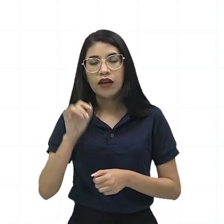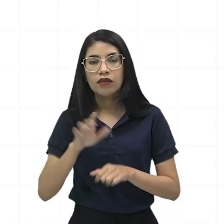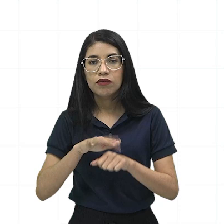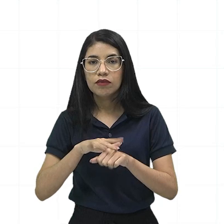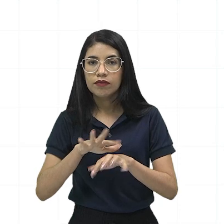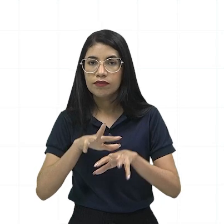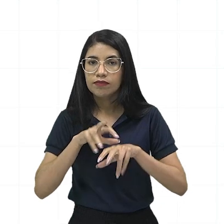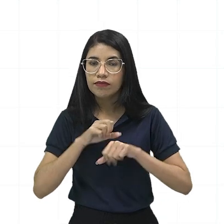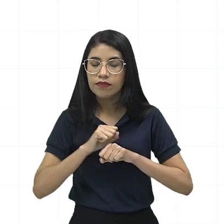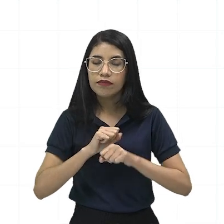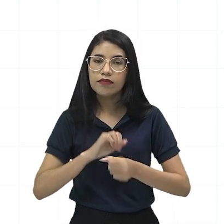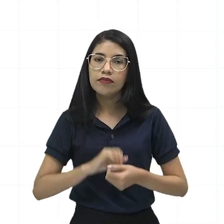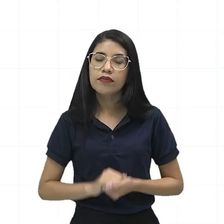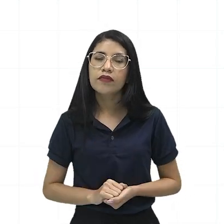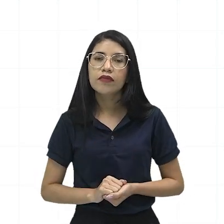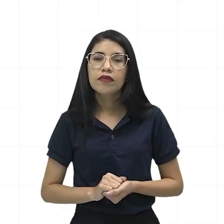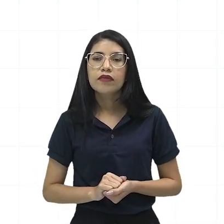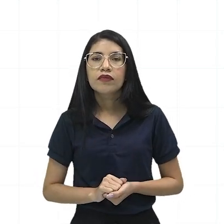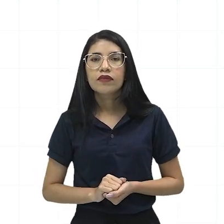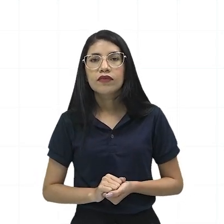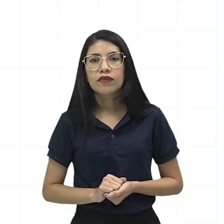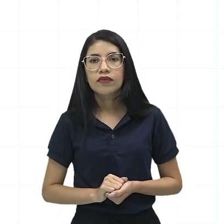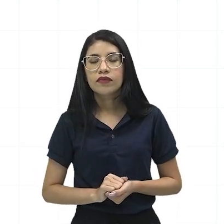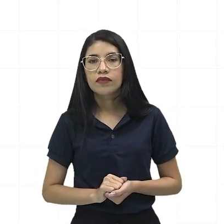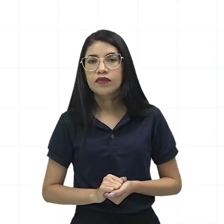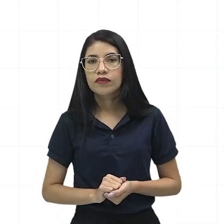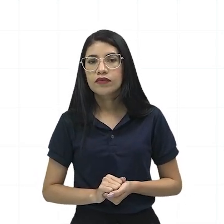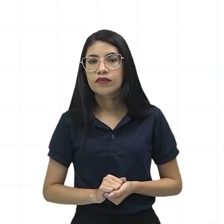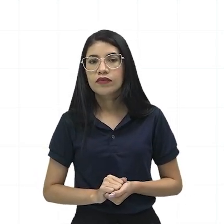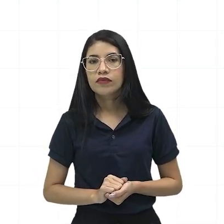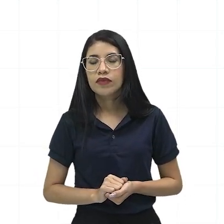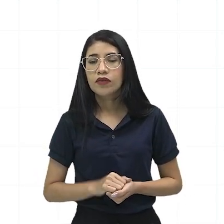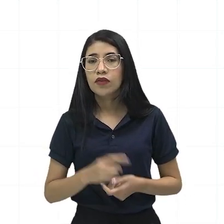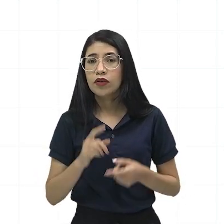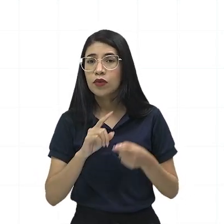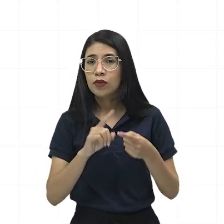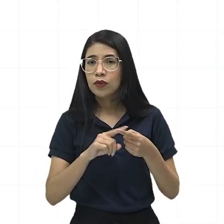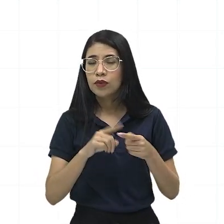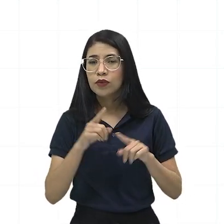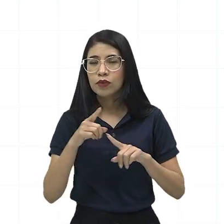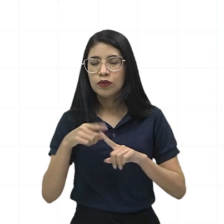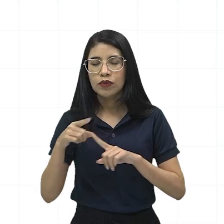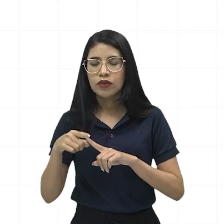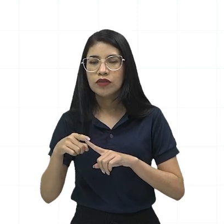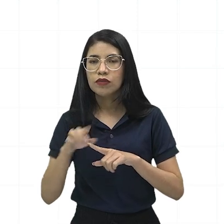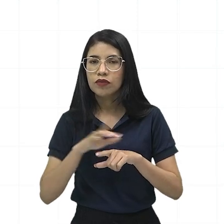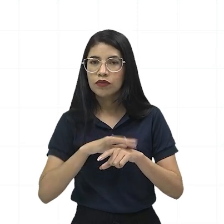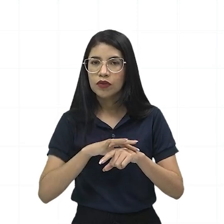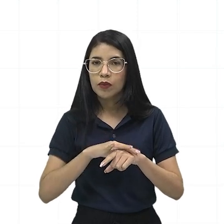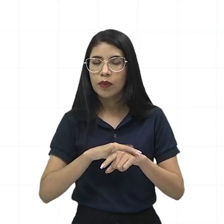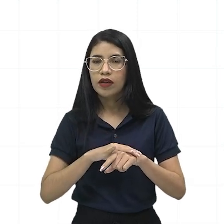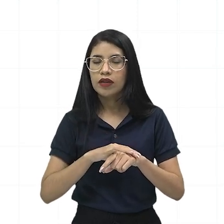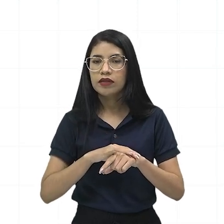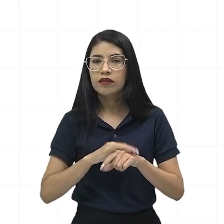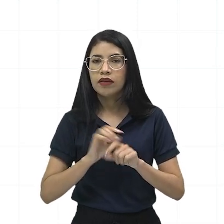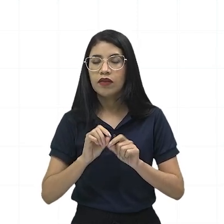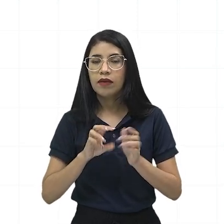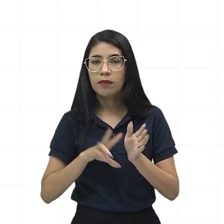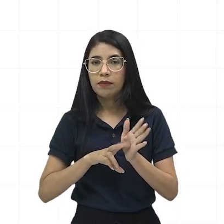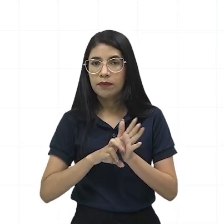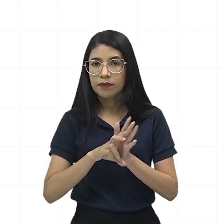essa bactéria, certo? Bom, a gente falou aí de uma das infecções que são causadas, né,